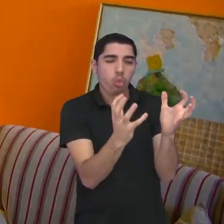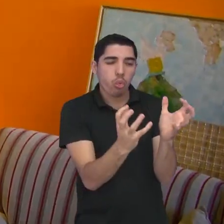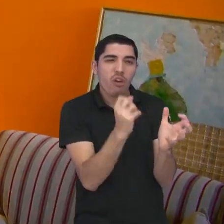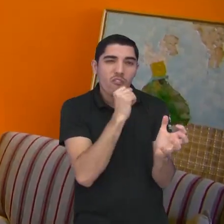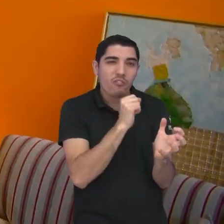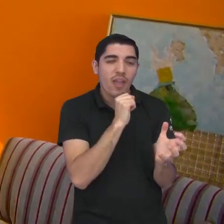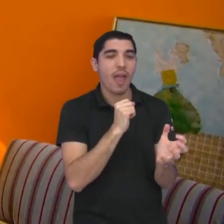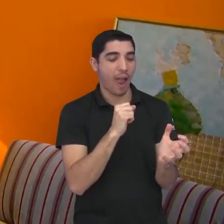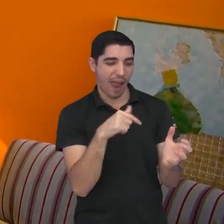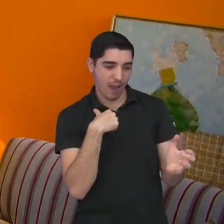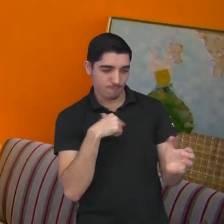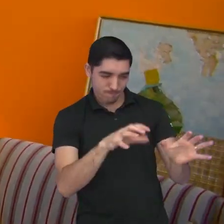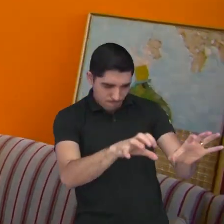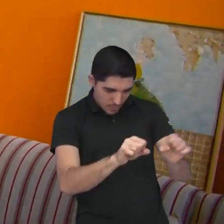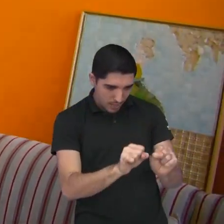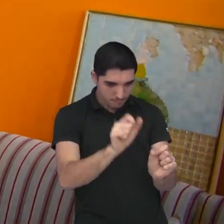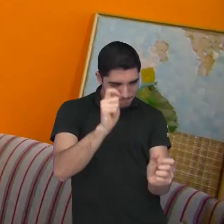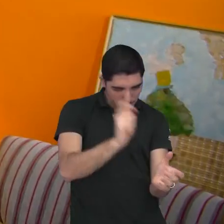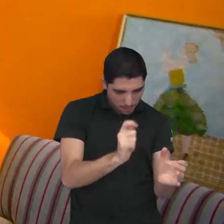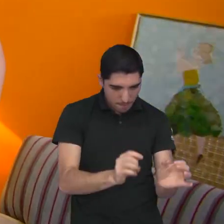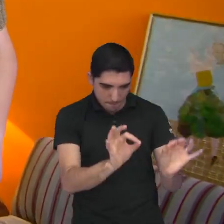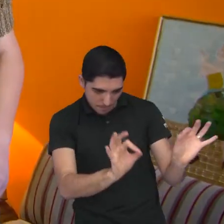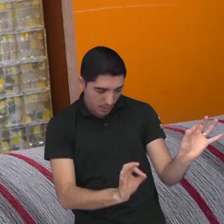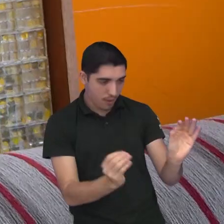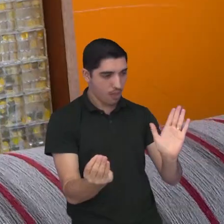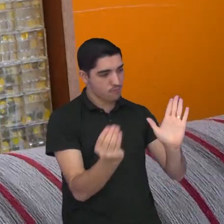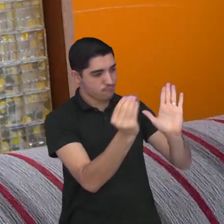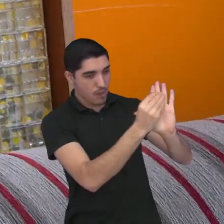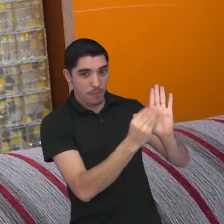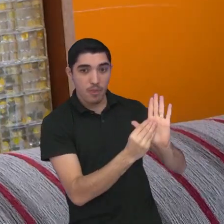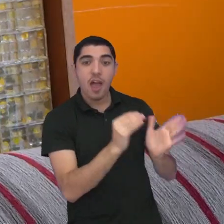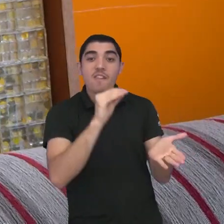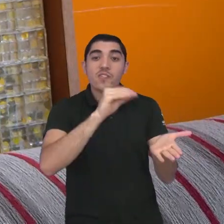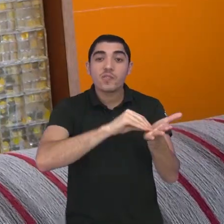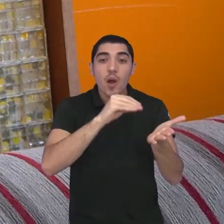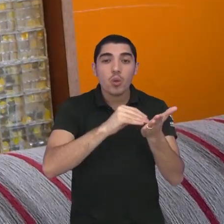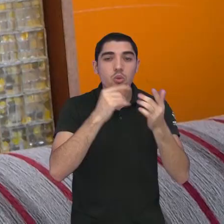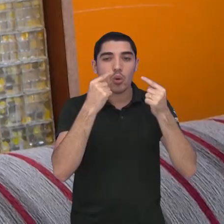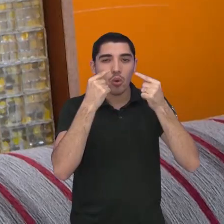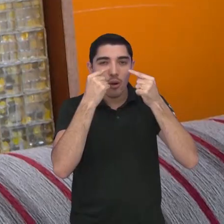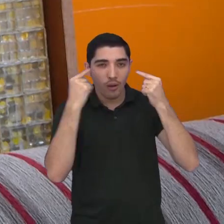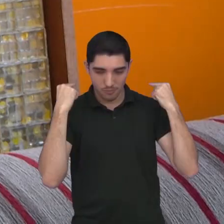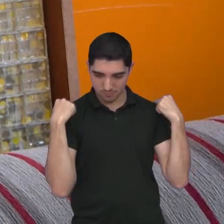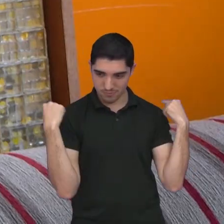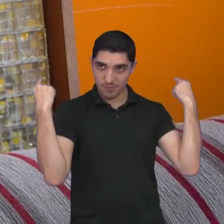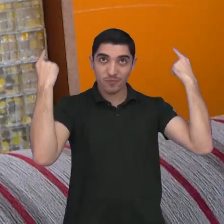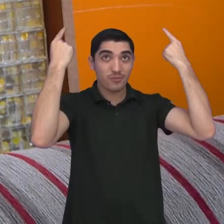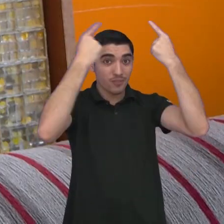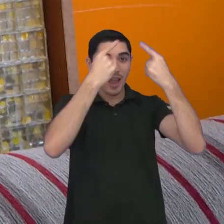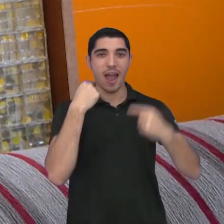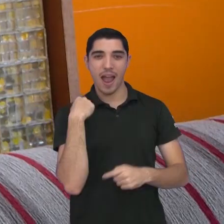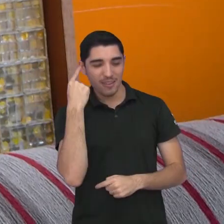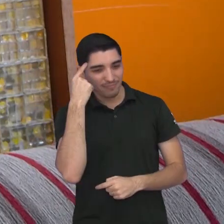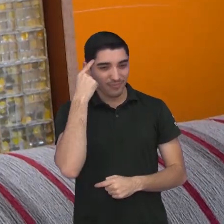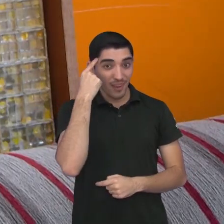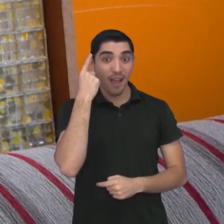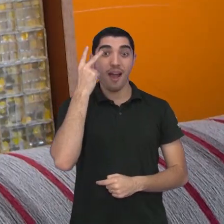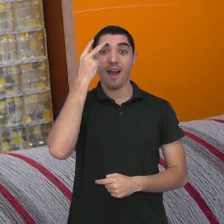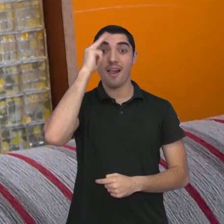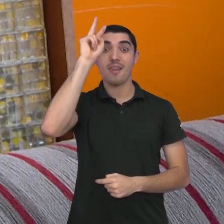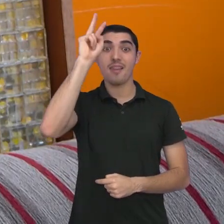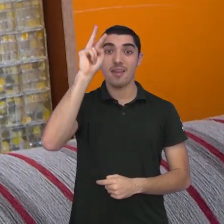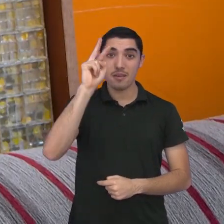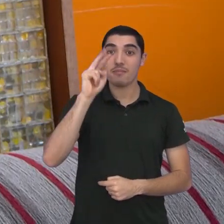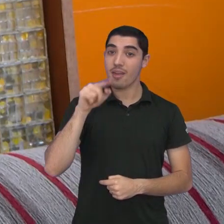um dia vai ter isso. Quando eu fiz essa Madonna Bizantina, faltava a parte da auréola. Aí eu fui mexer lá nas minhas